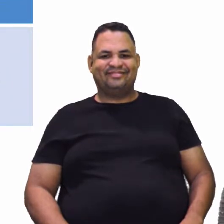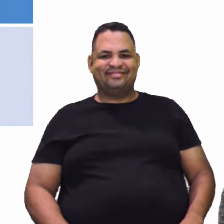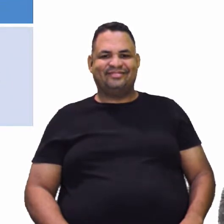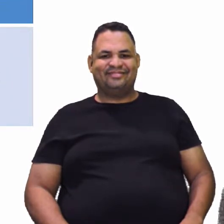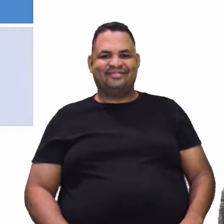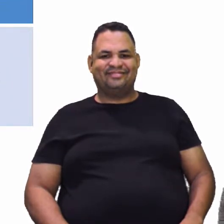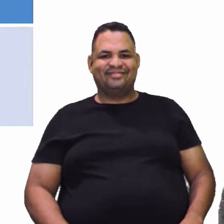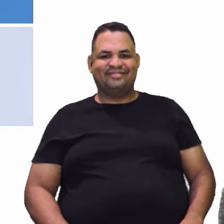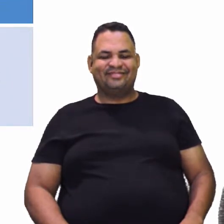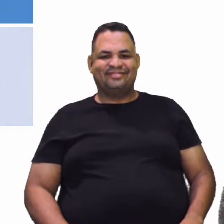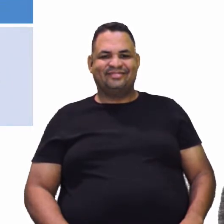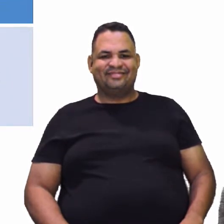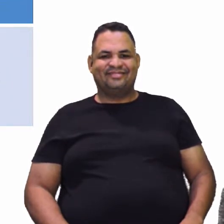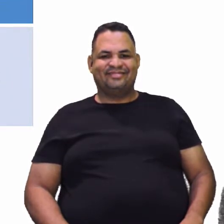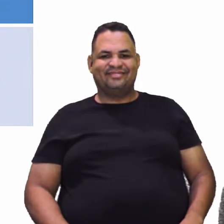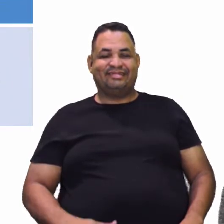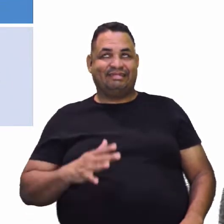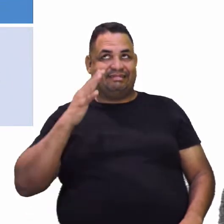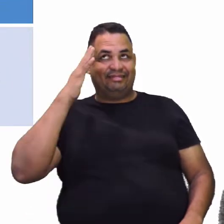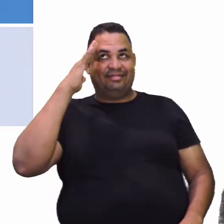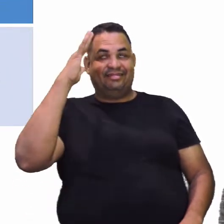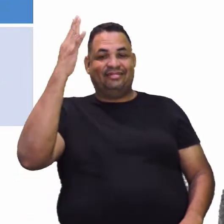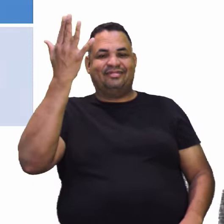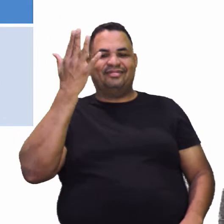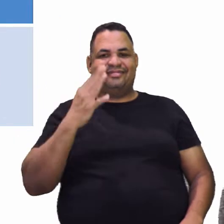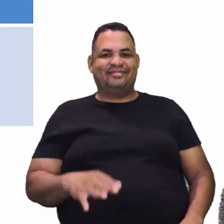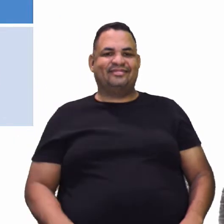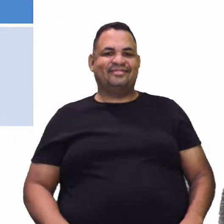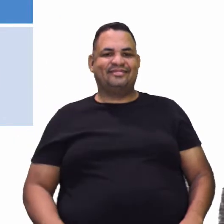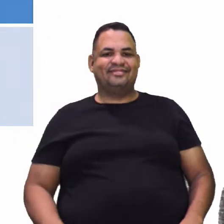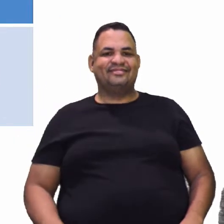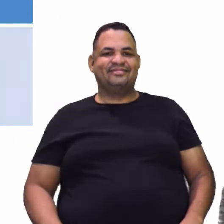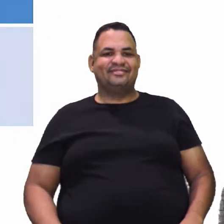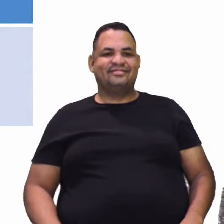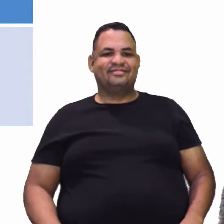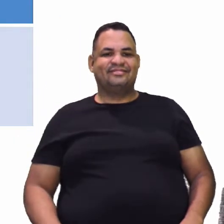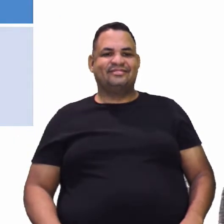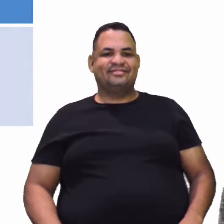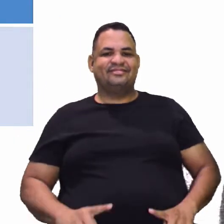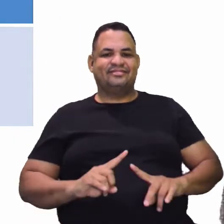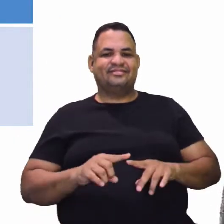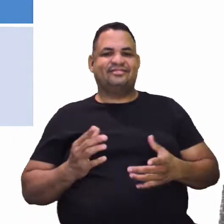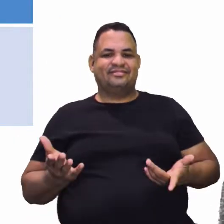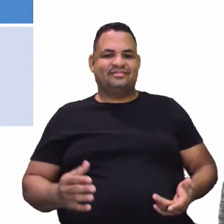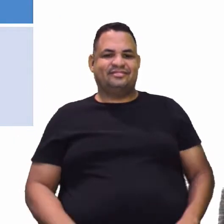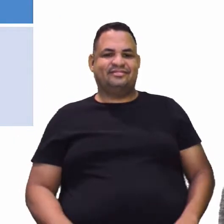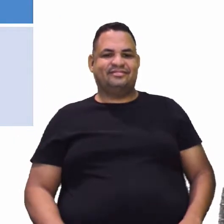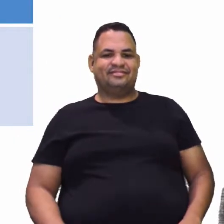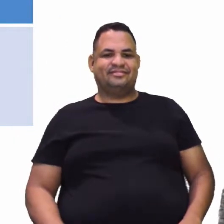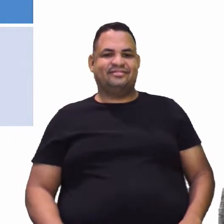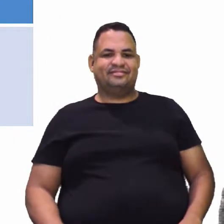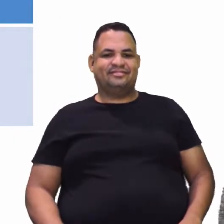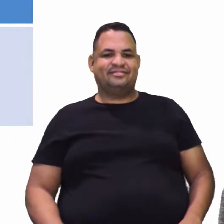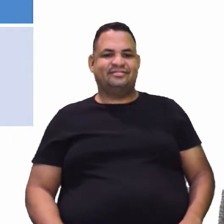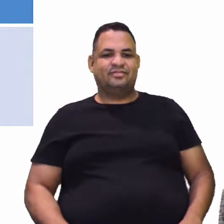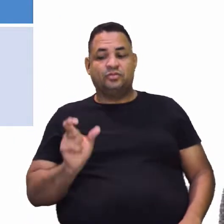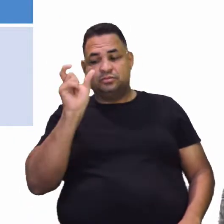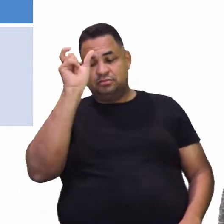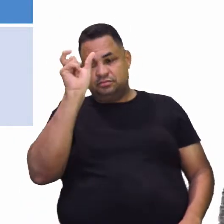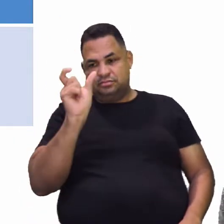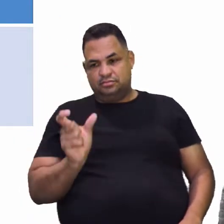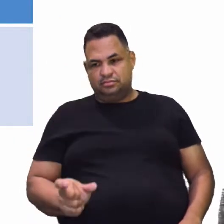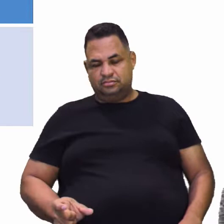viaja, a professora viajou, tripping. Mas tudo bem. Vamos lá,